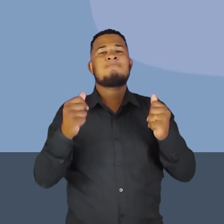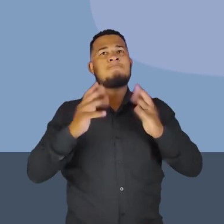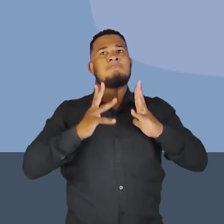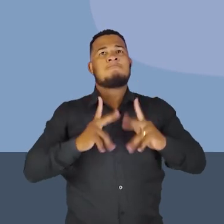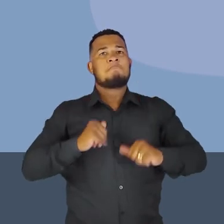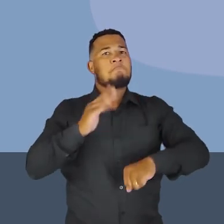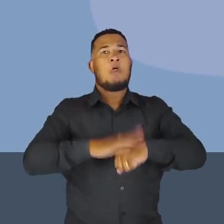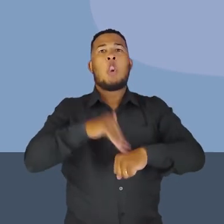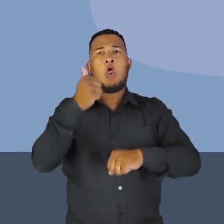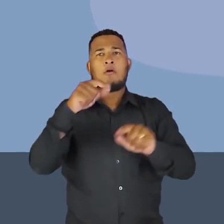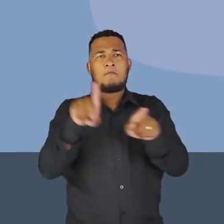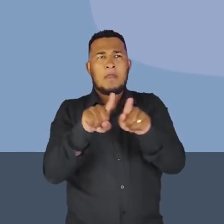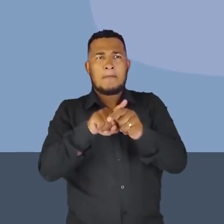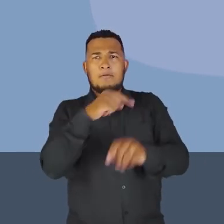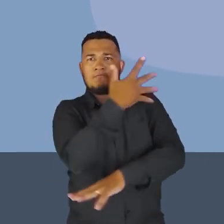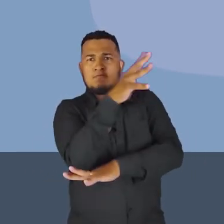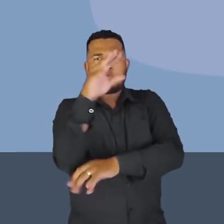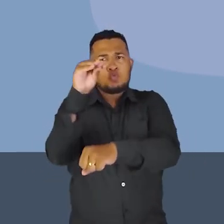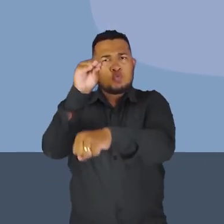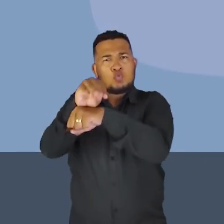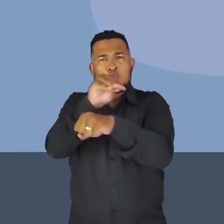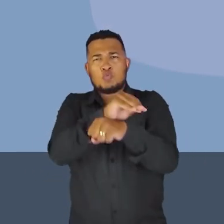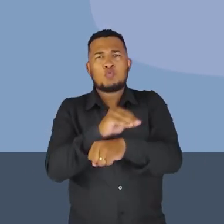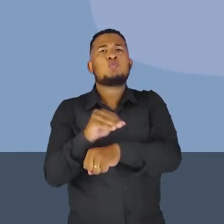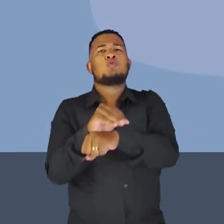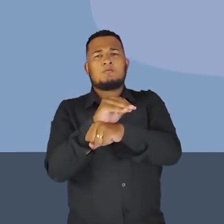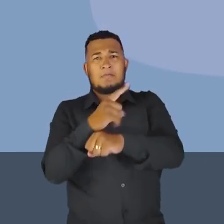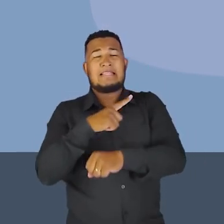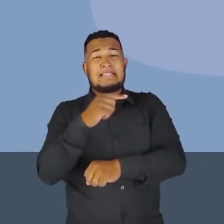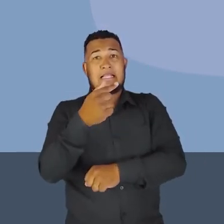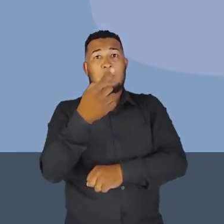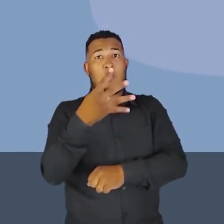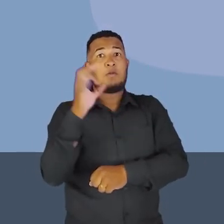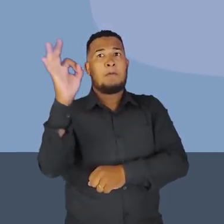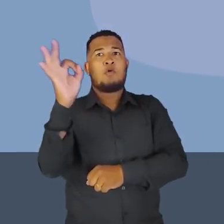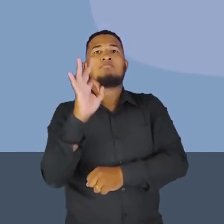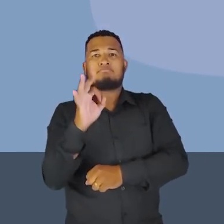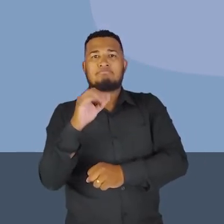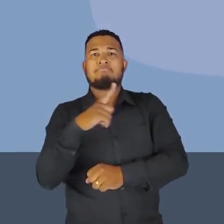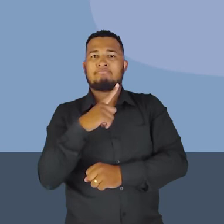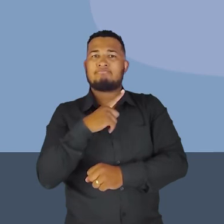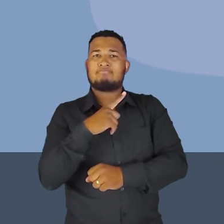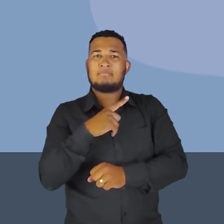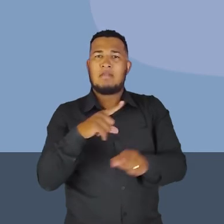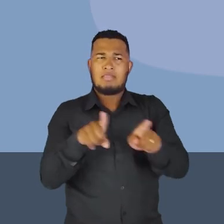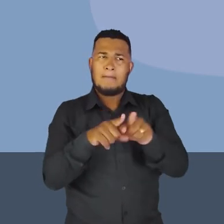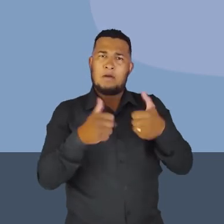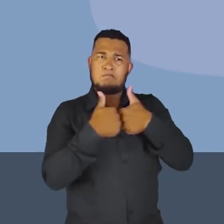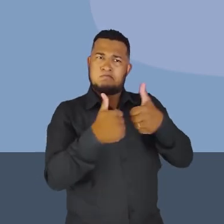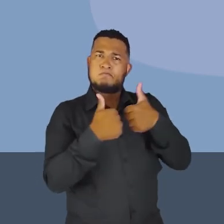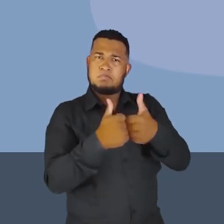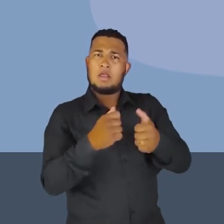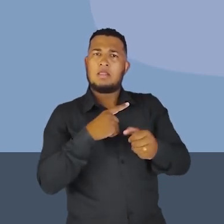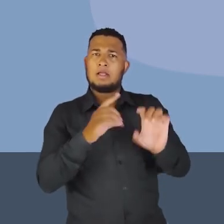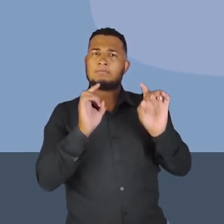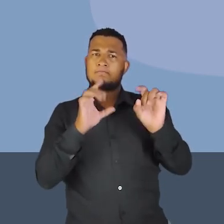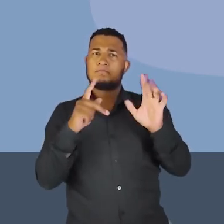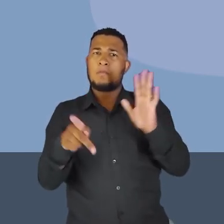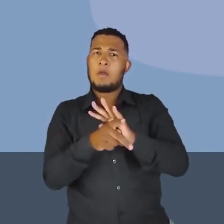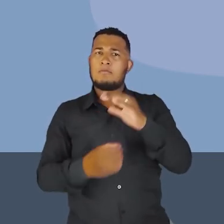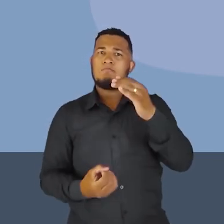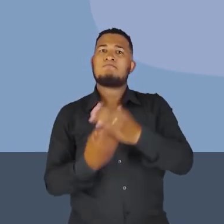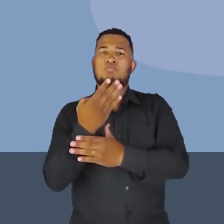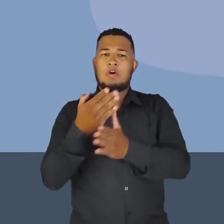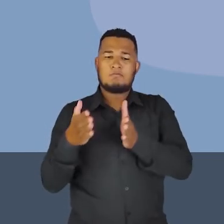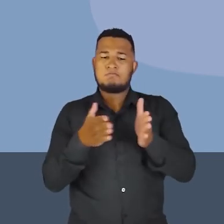preservação ambiental, com 64 metros quadrados de área verde por habitante. Quando o assunto é transporte público, Curitiba é pioneira pela criação de seu